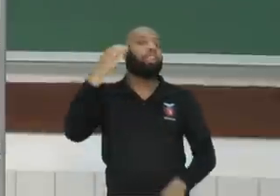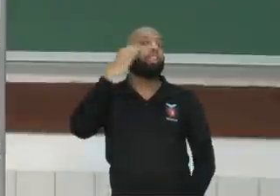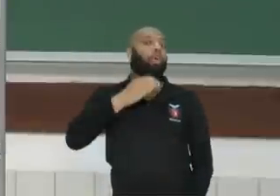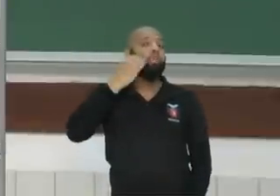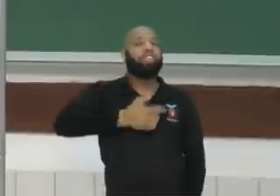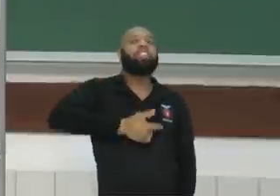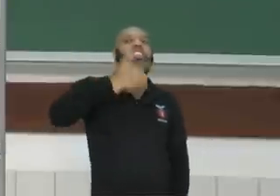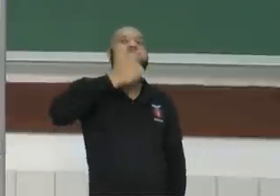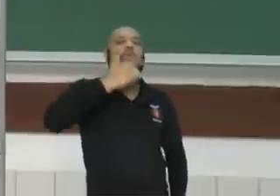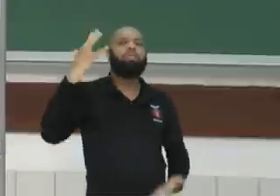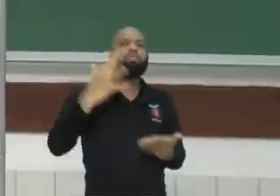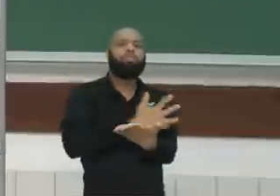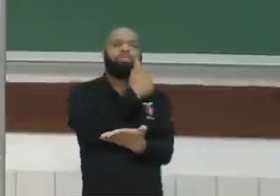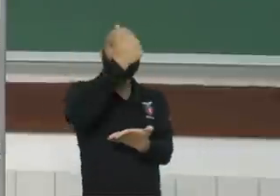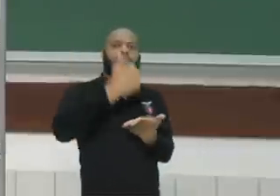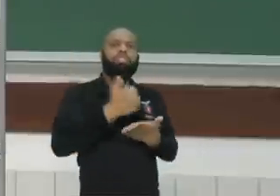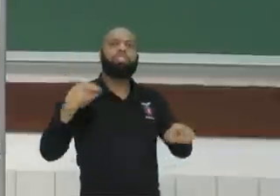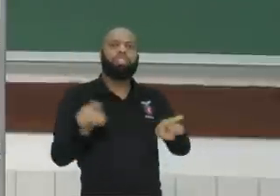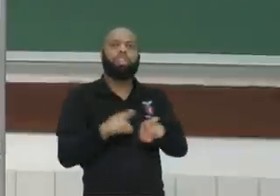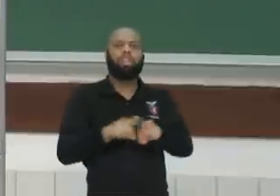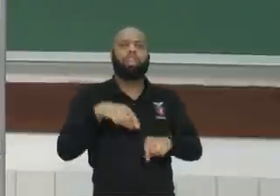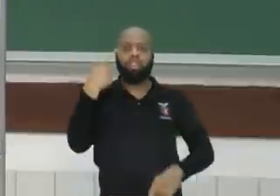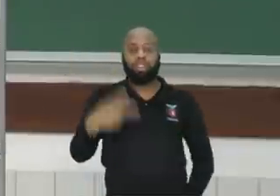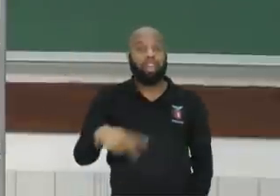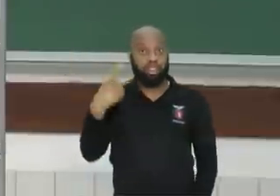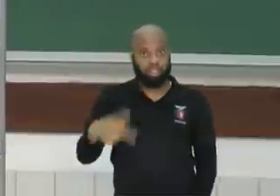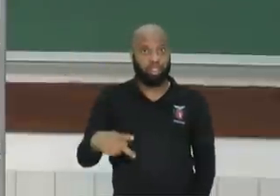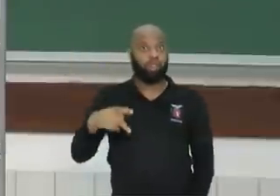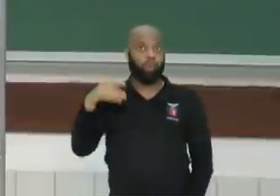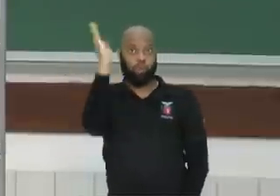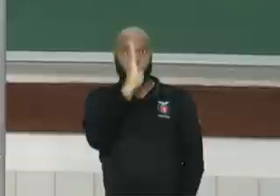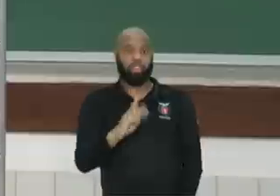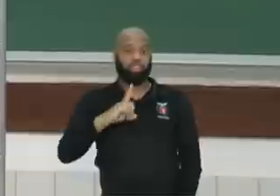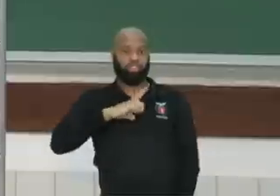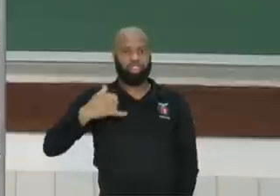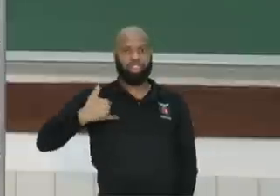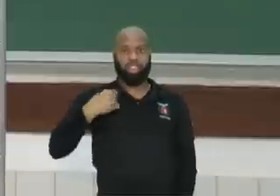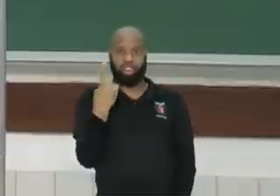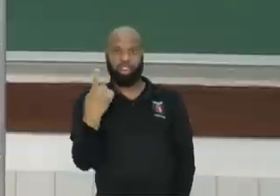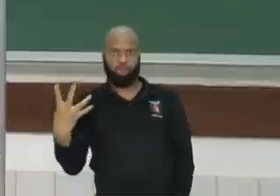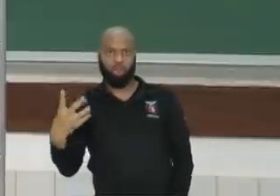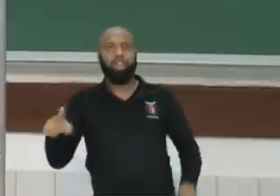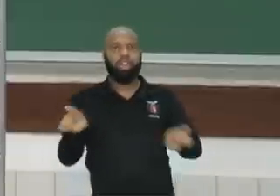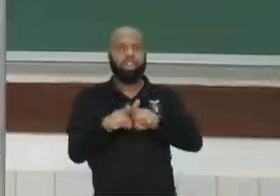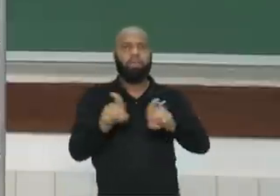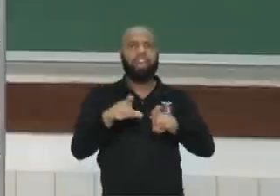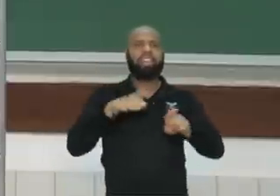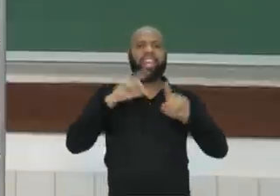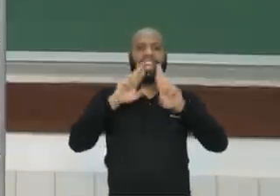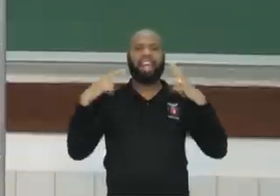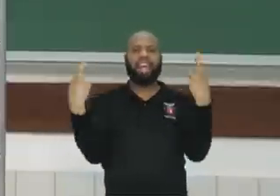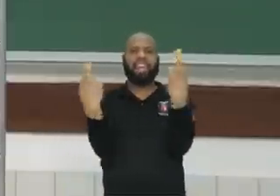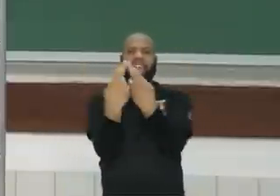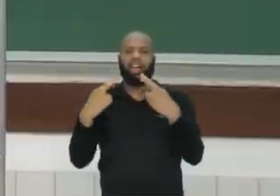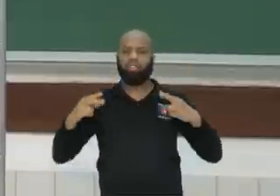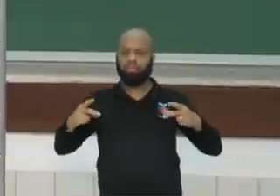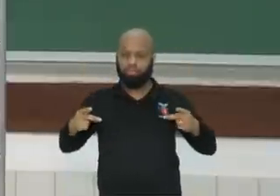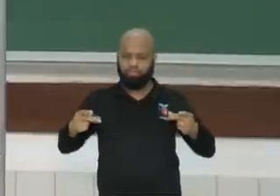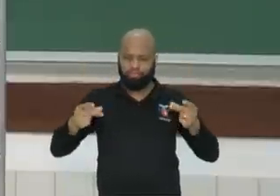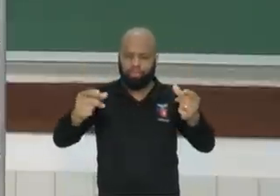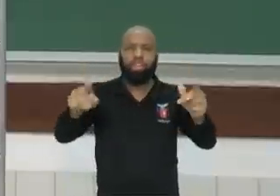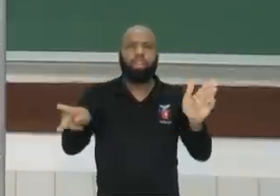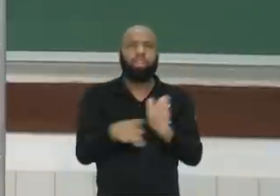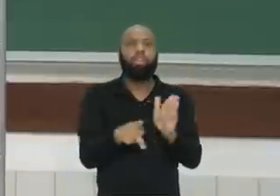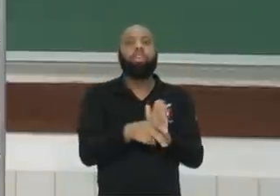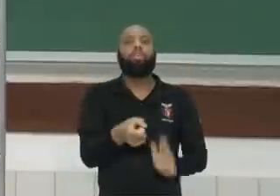II assumindo o trono no Brasil com 14 anos de idade, e é um reinado que se estende por quase 50